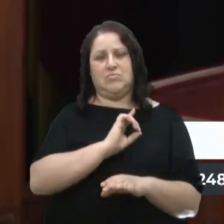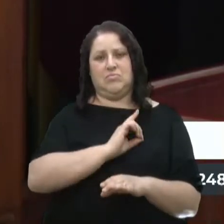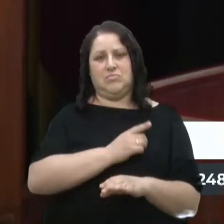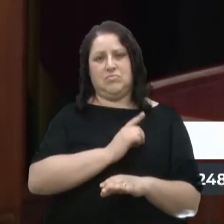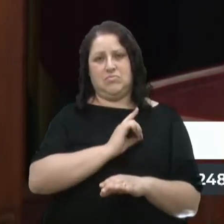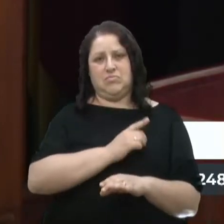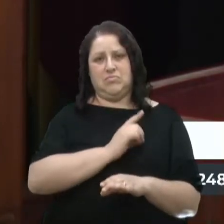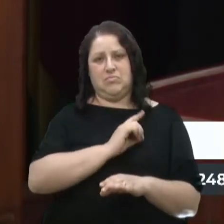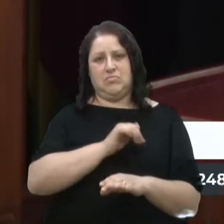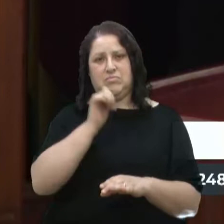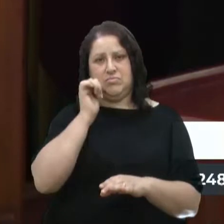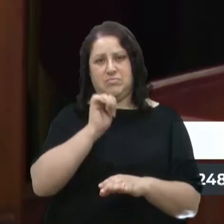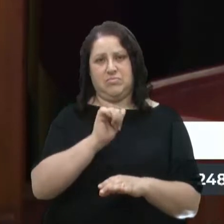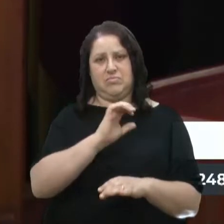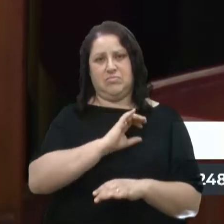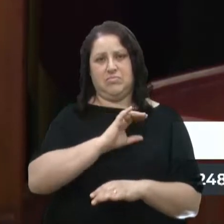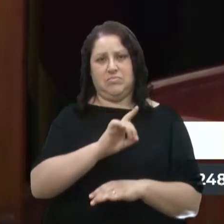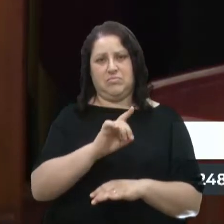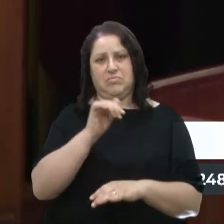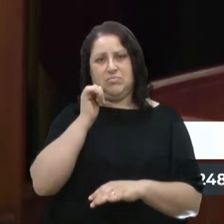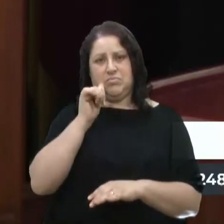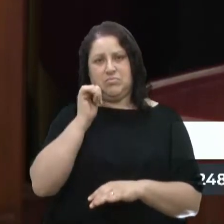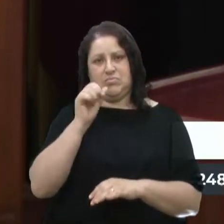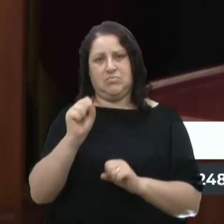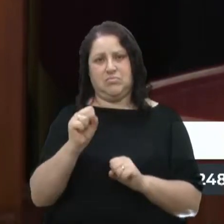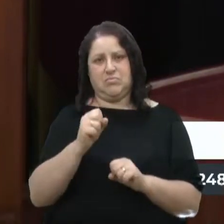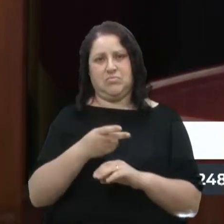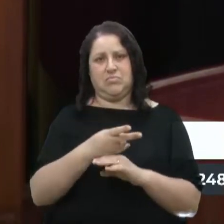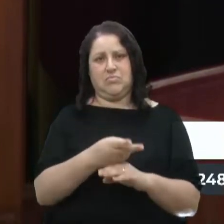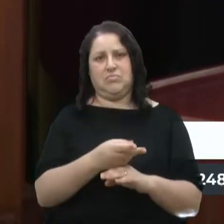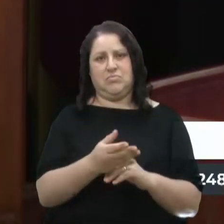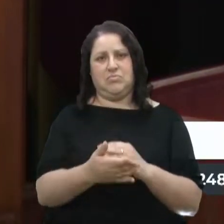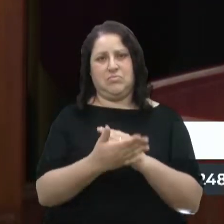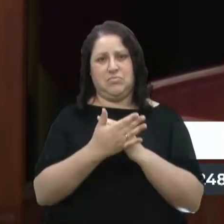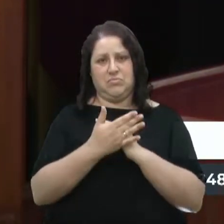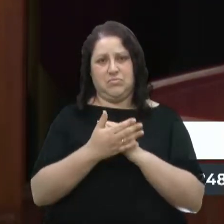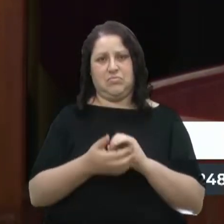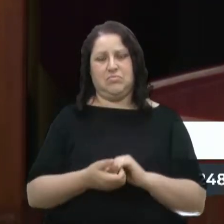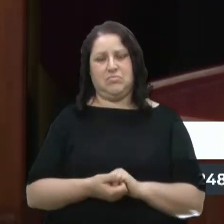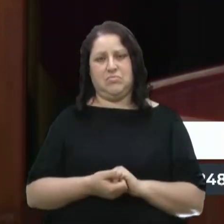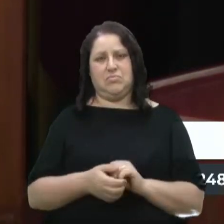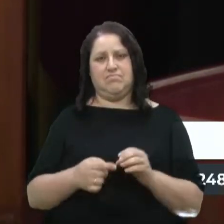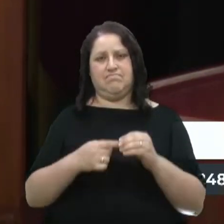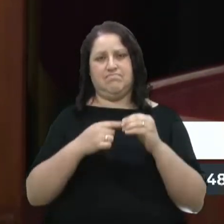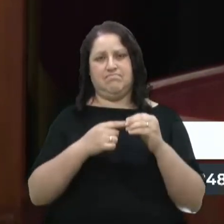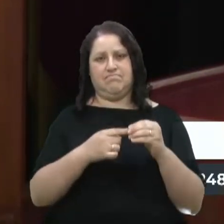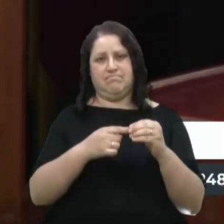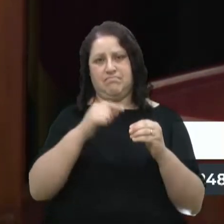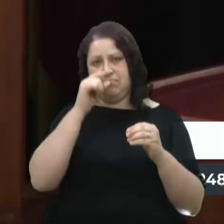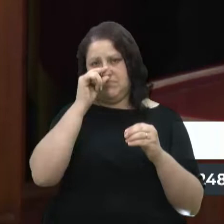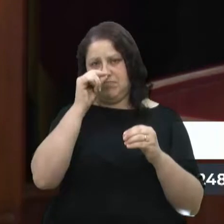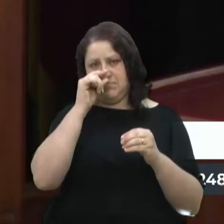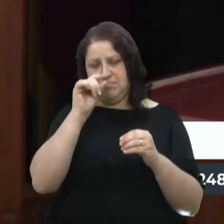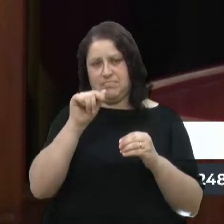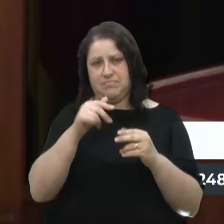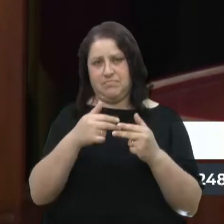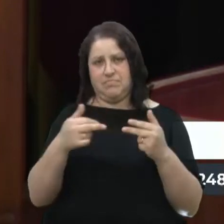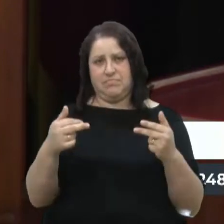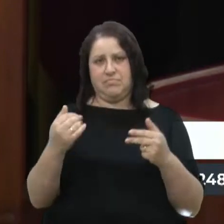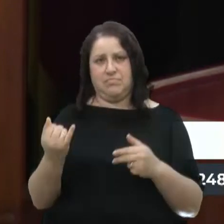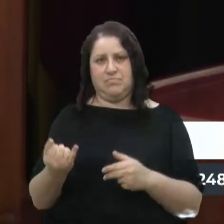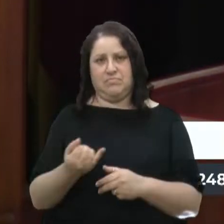Mulher, Coordenadoria, aonde as mulheres podem buscar auxílio. E principalmente, vereador Sandro Fantinel, que acho que é algo bem